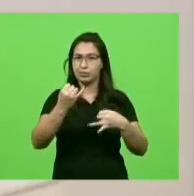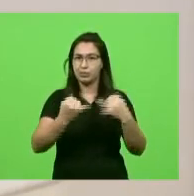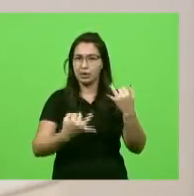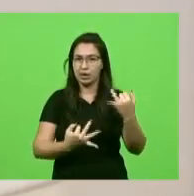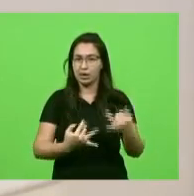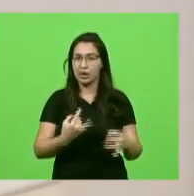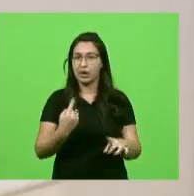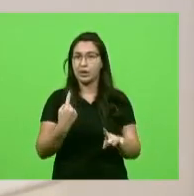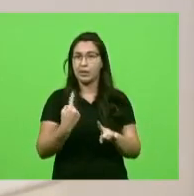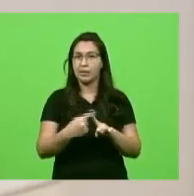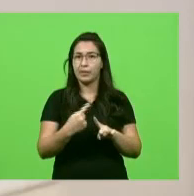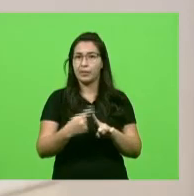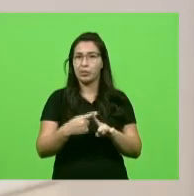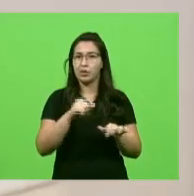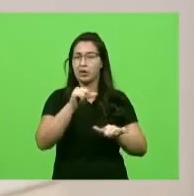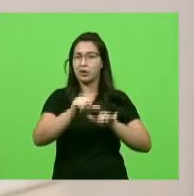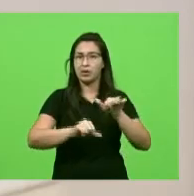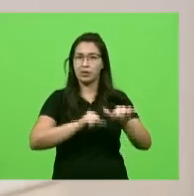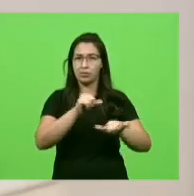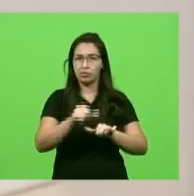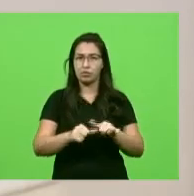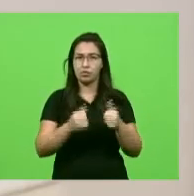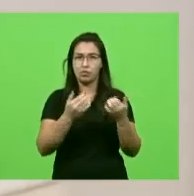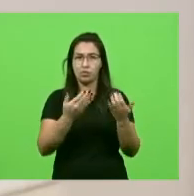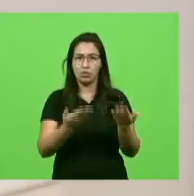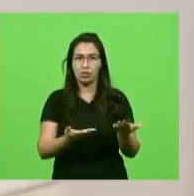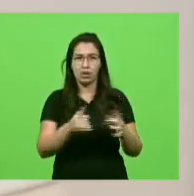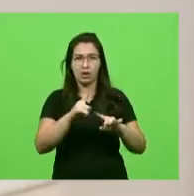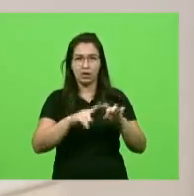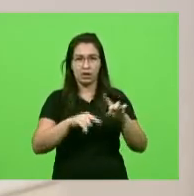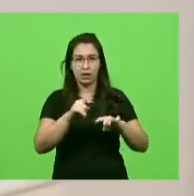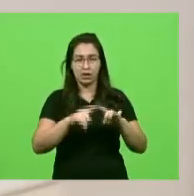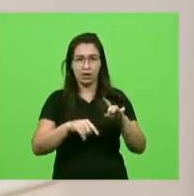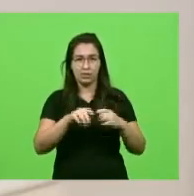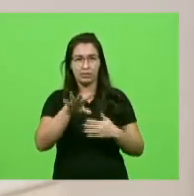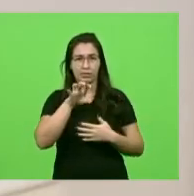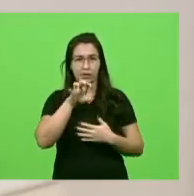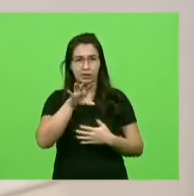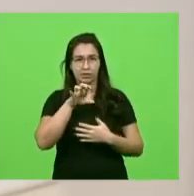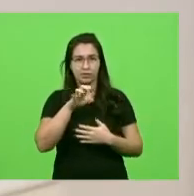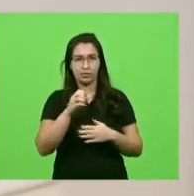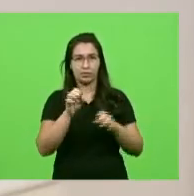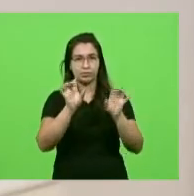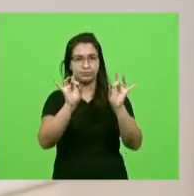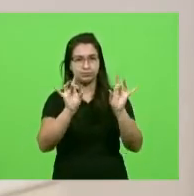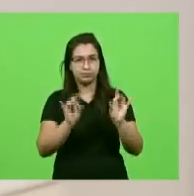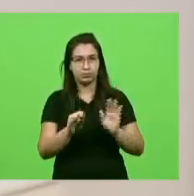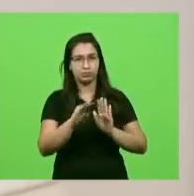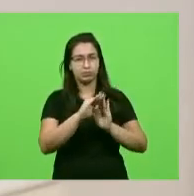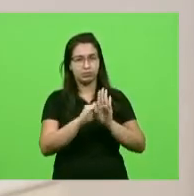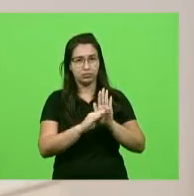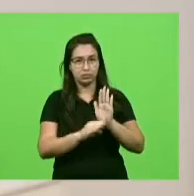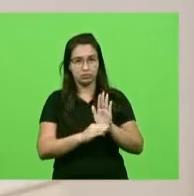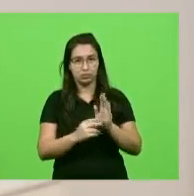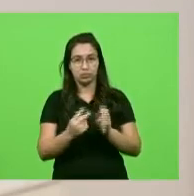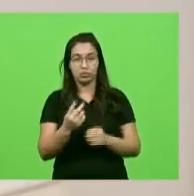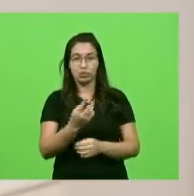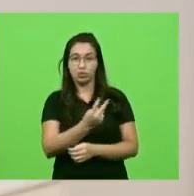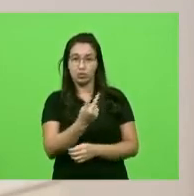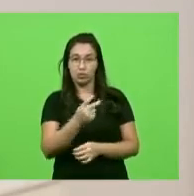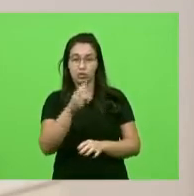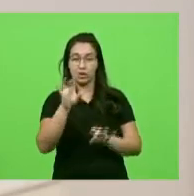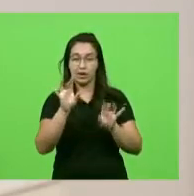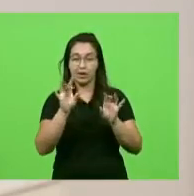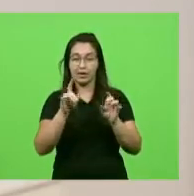justificar a alteração do modelo do ventilador pulmonar, especificações técnicas de ambos os equipamentos, comprovação de que